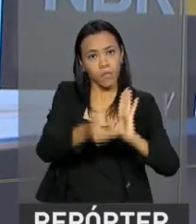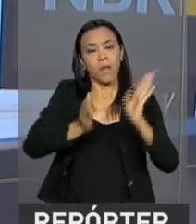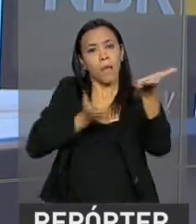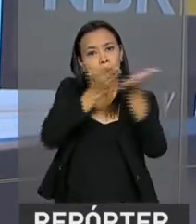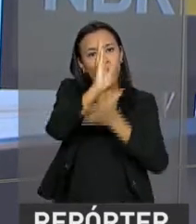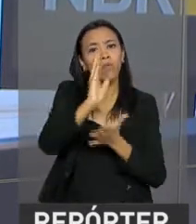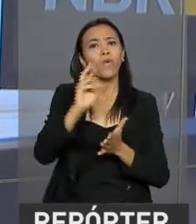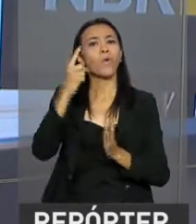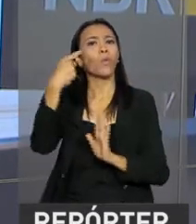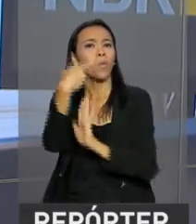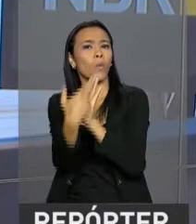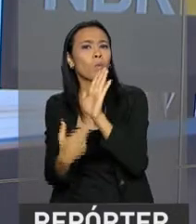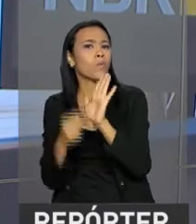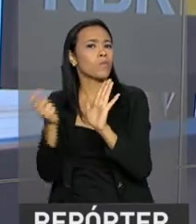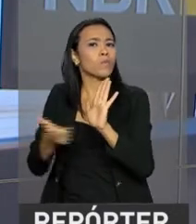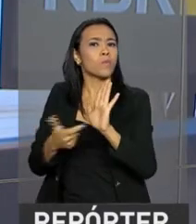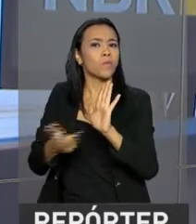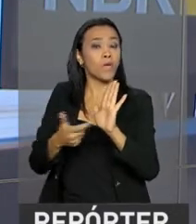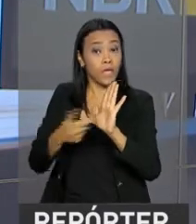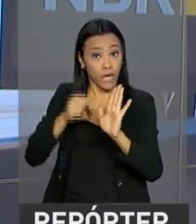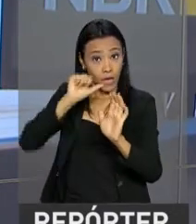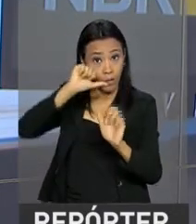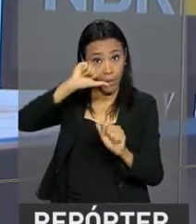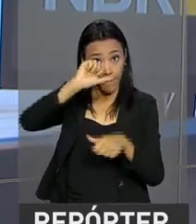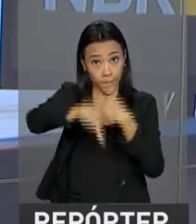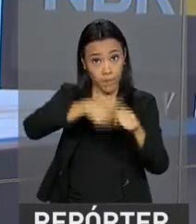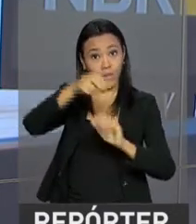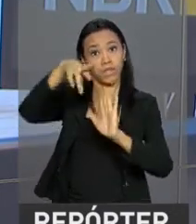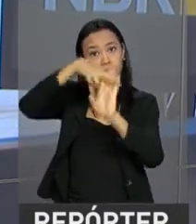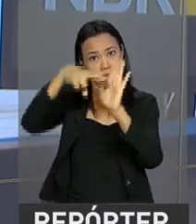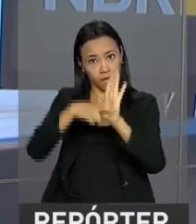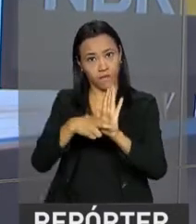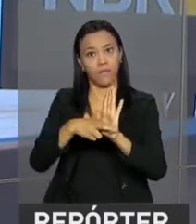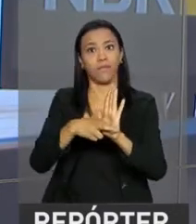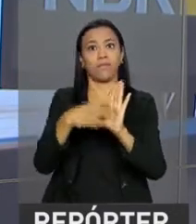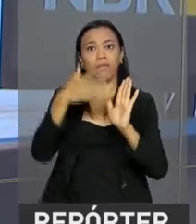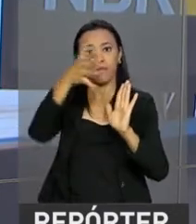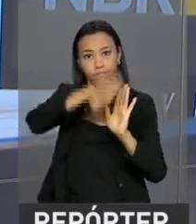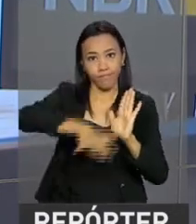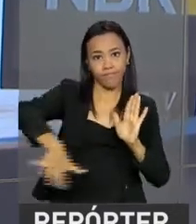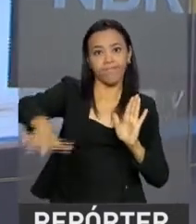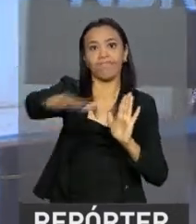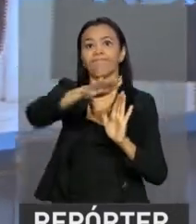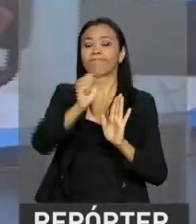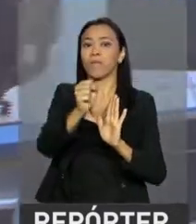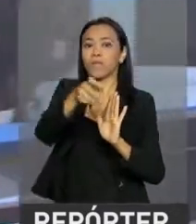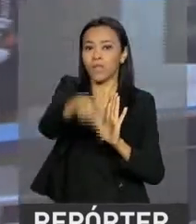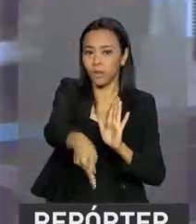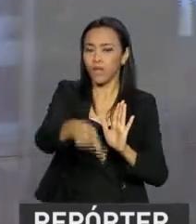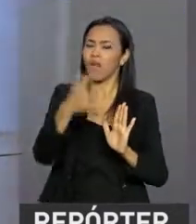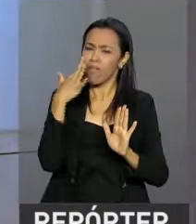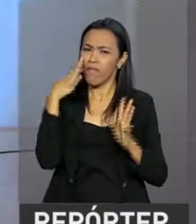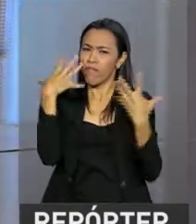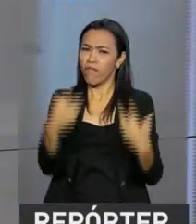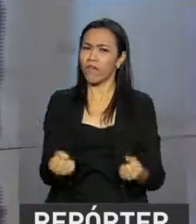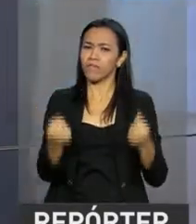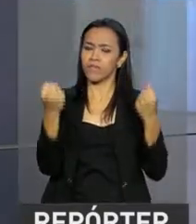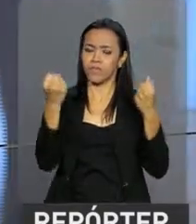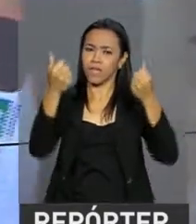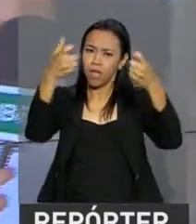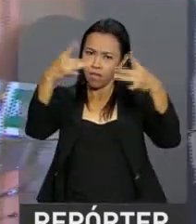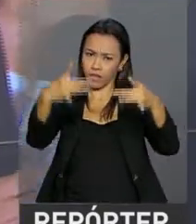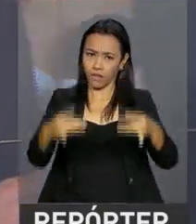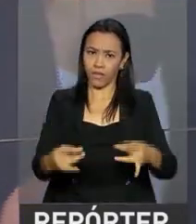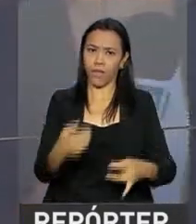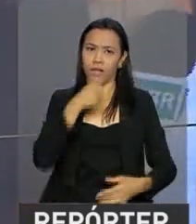favorável à tramitação da reforma na previdência social vamos começar então a reportar essa dias que tem os detalhes pra gente